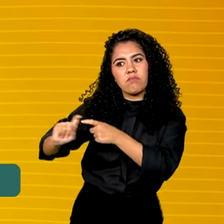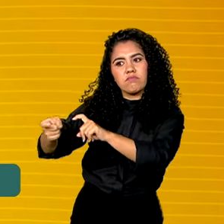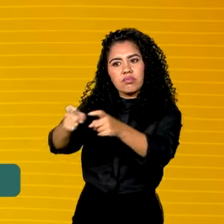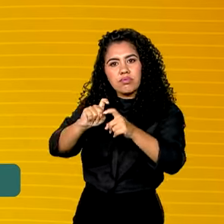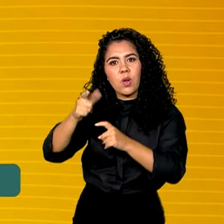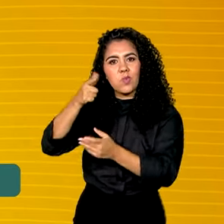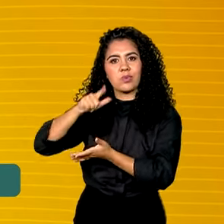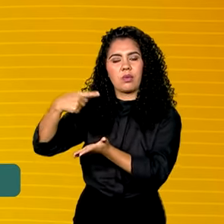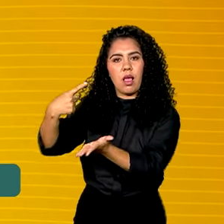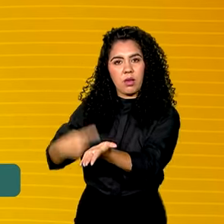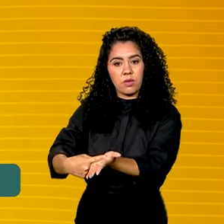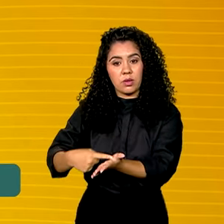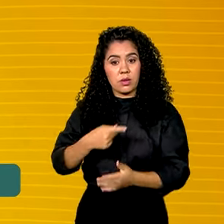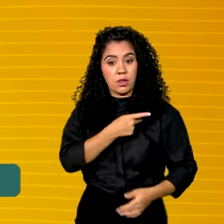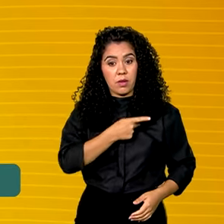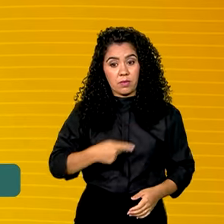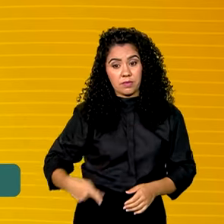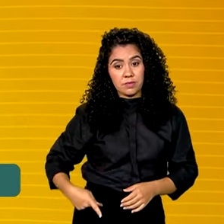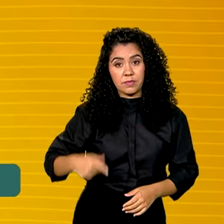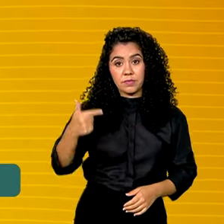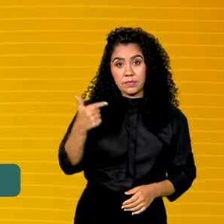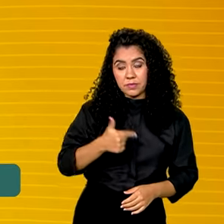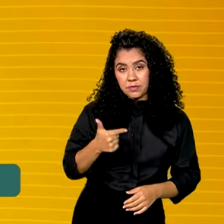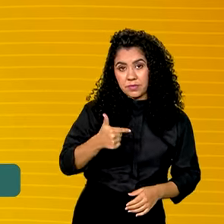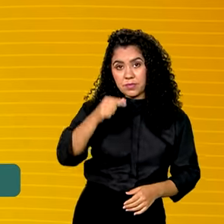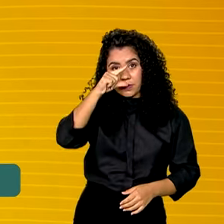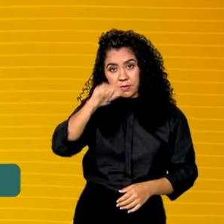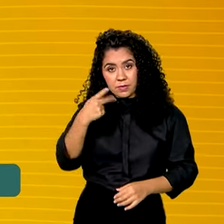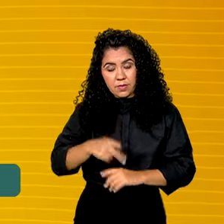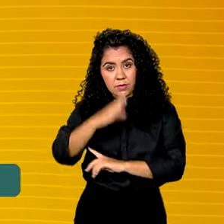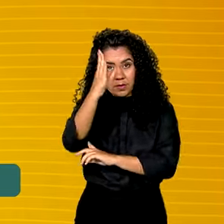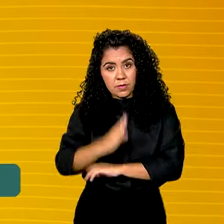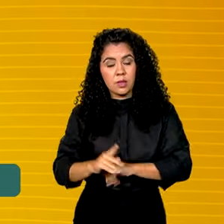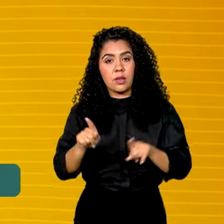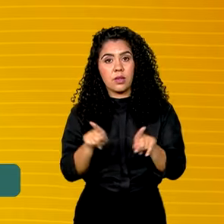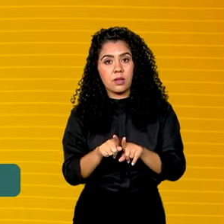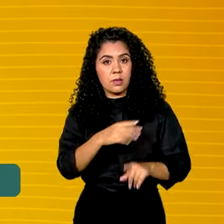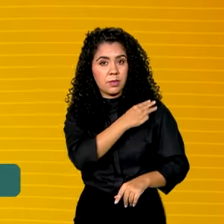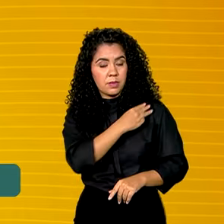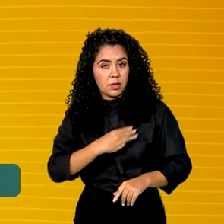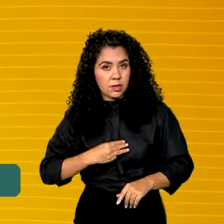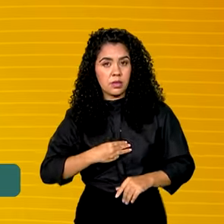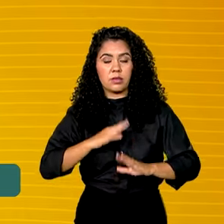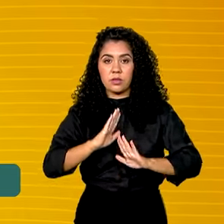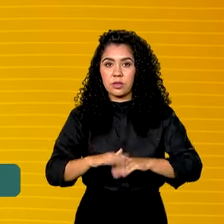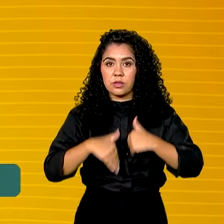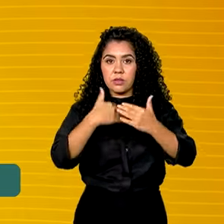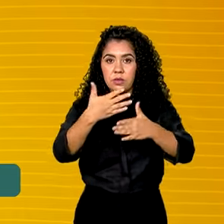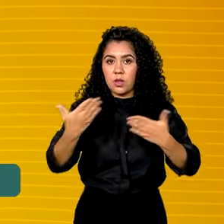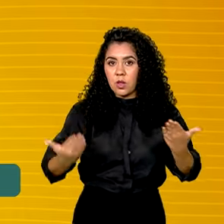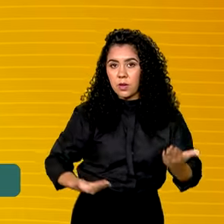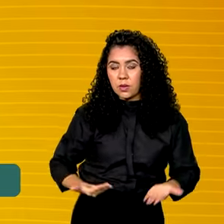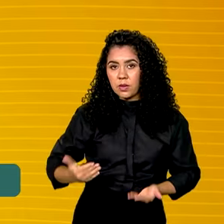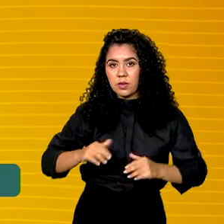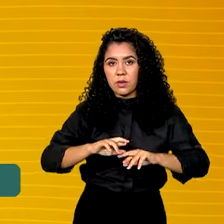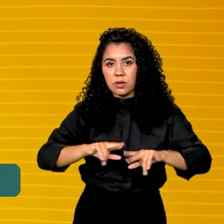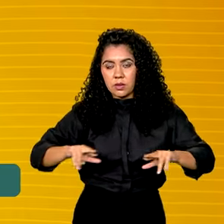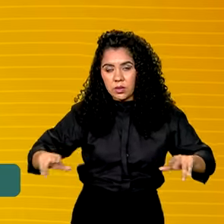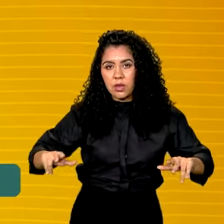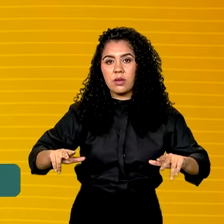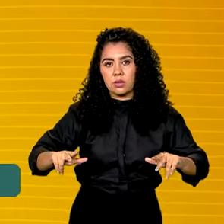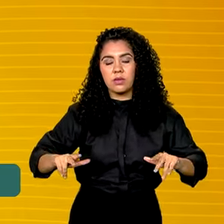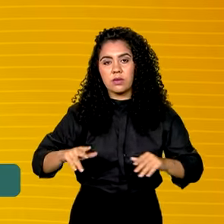o vice-presidente da república e Ministro do desenvolvimento indústria Comércio e Serviços Geraldo